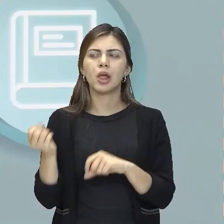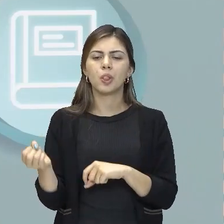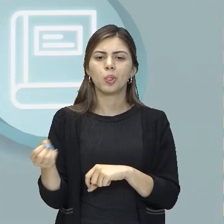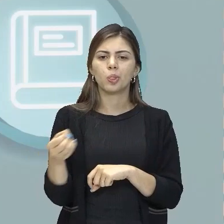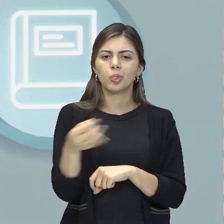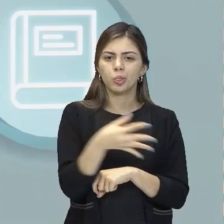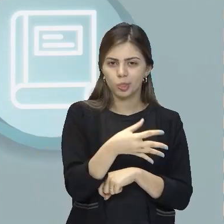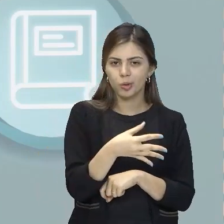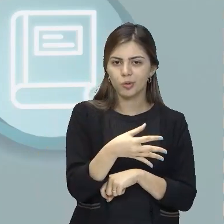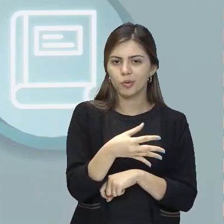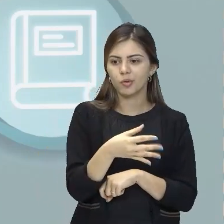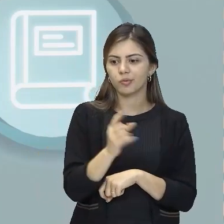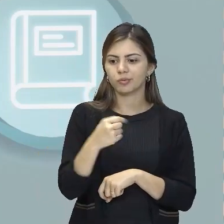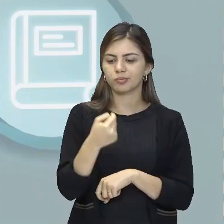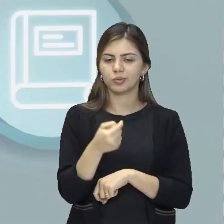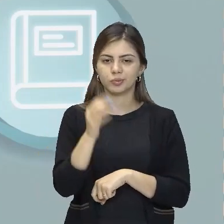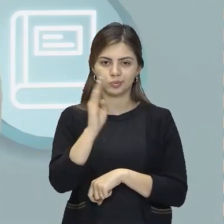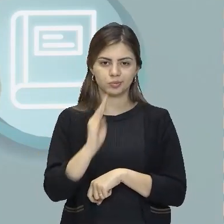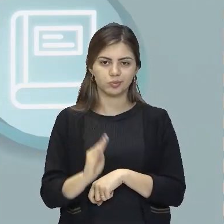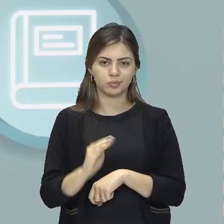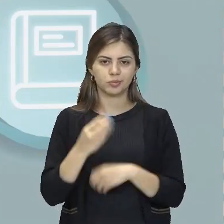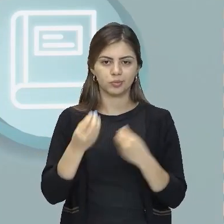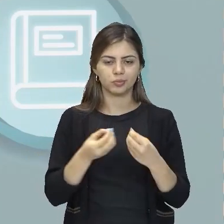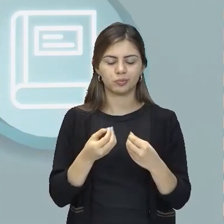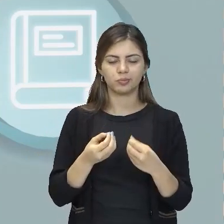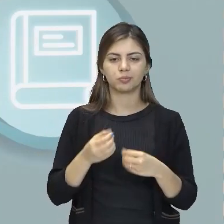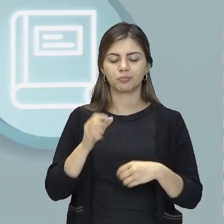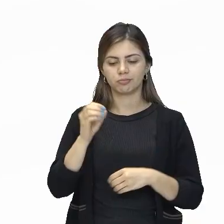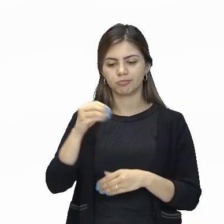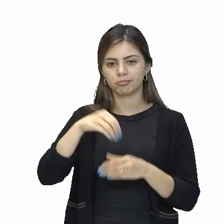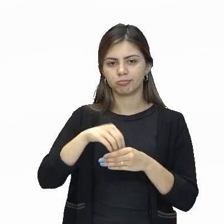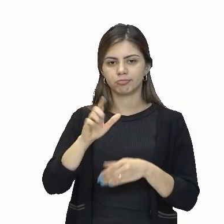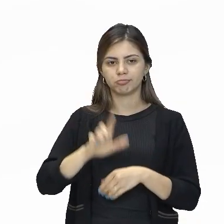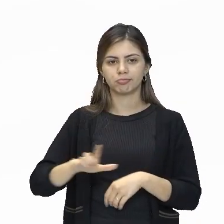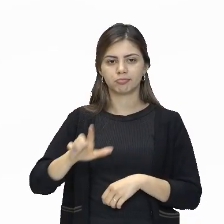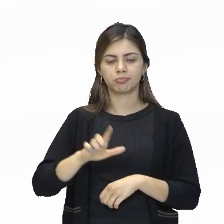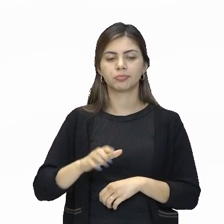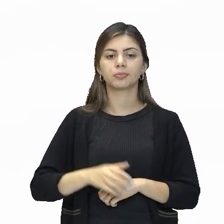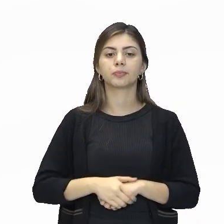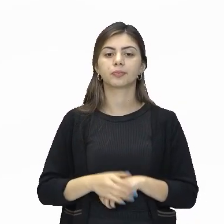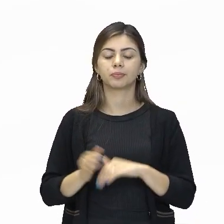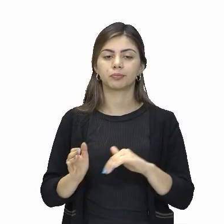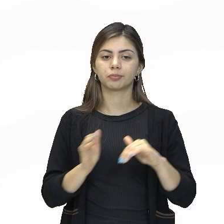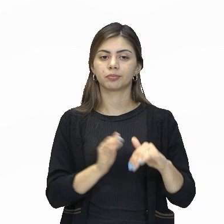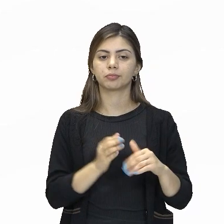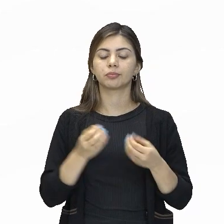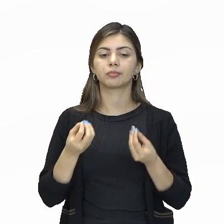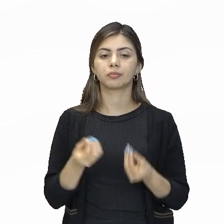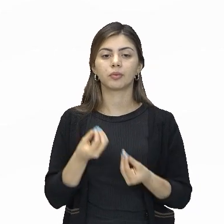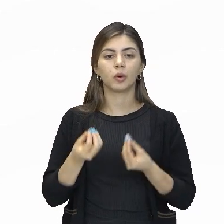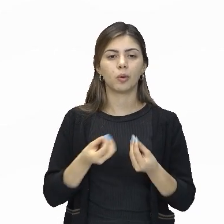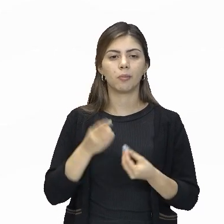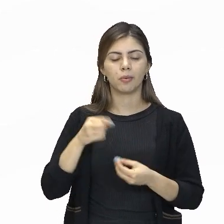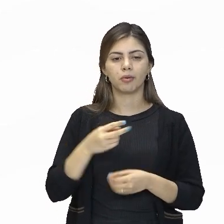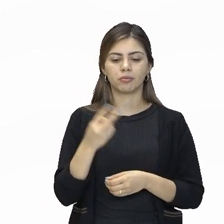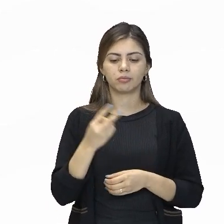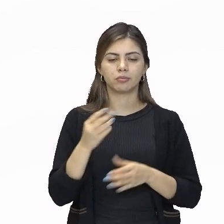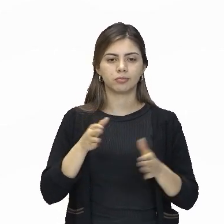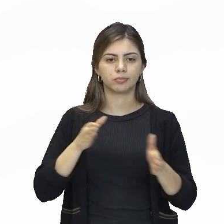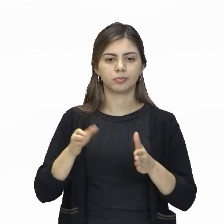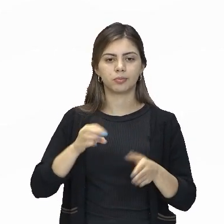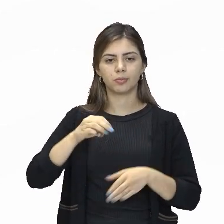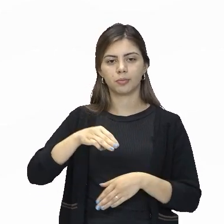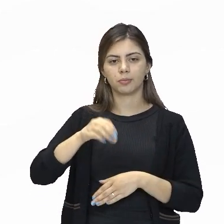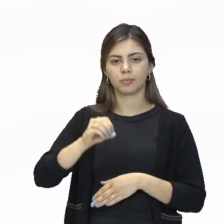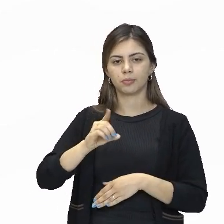do nosso Brasil, certo? Então vamos dar uma continuidade aí. Fases do modernismo, agora a segunda fase.